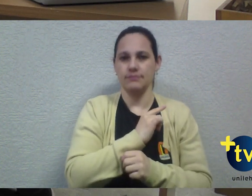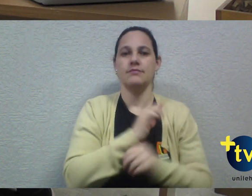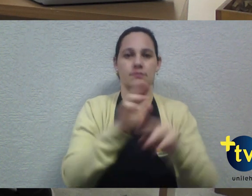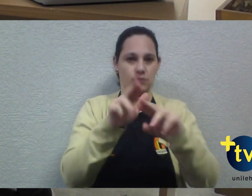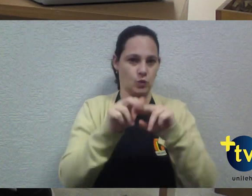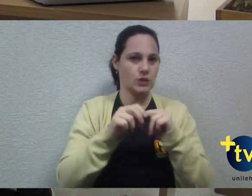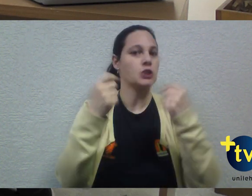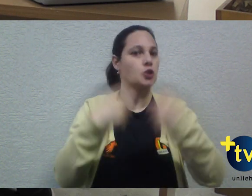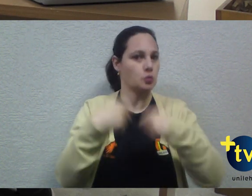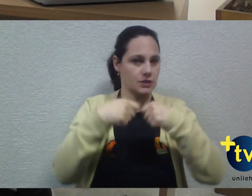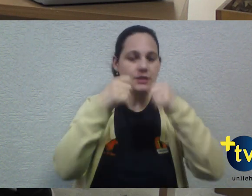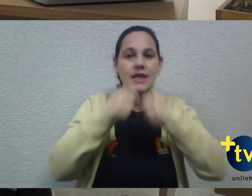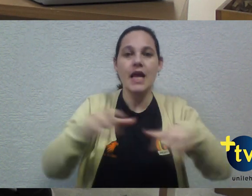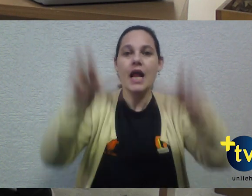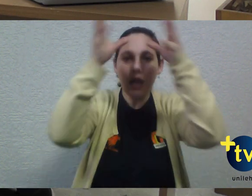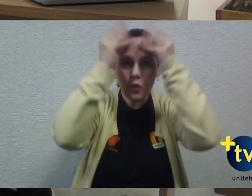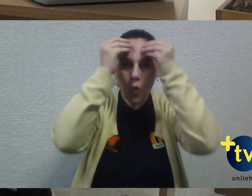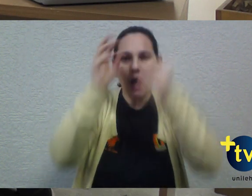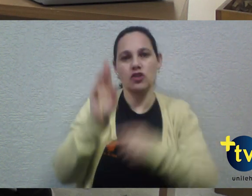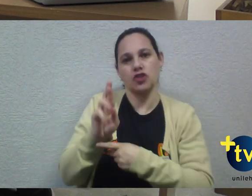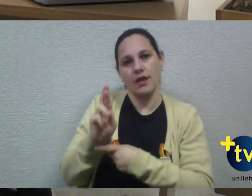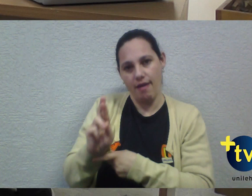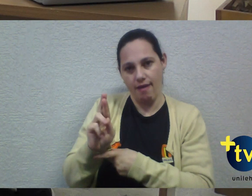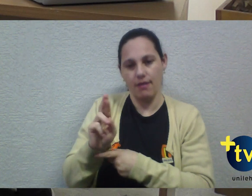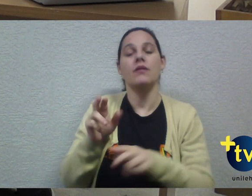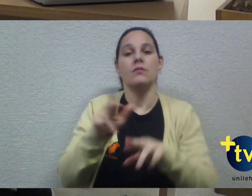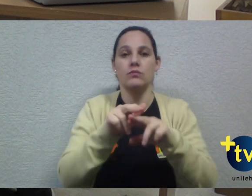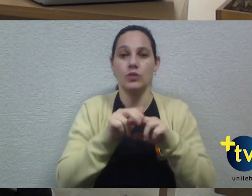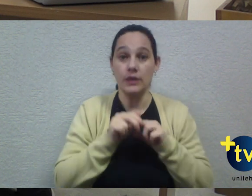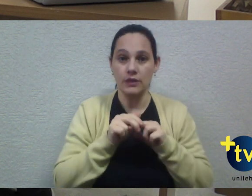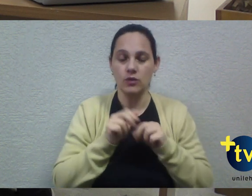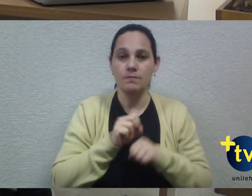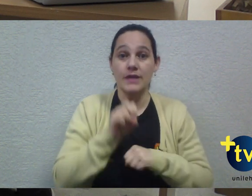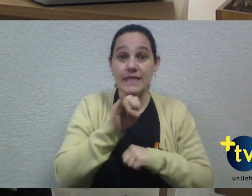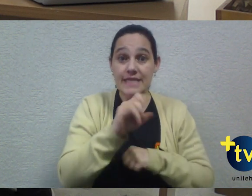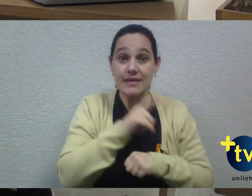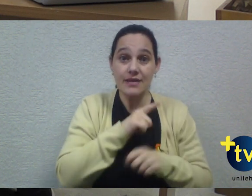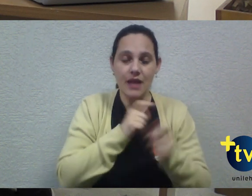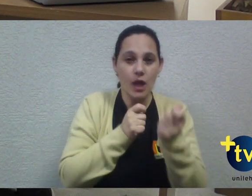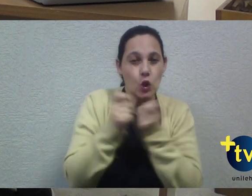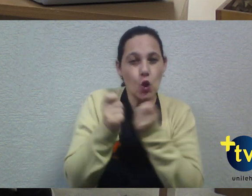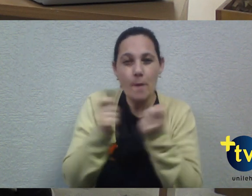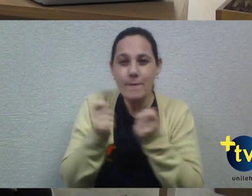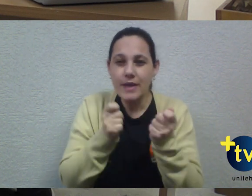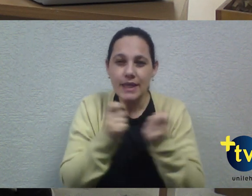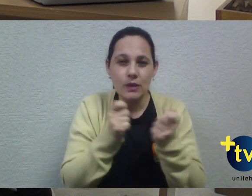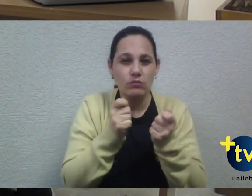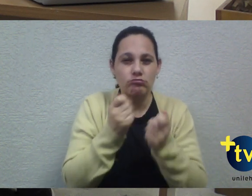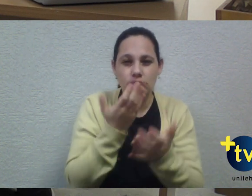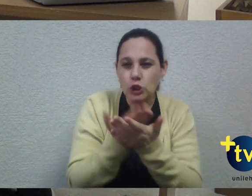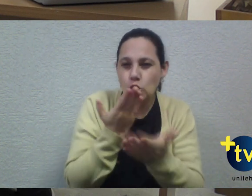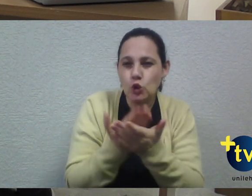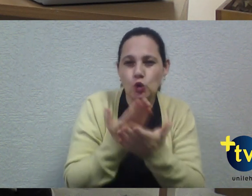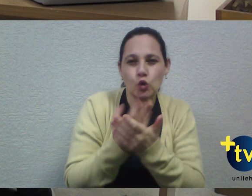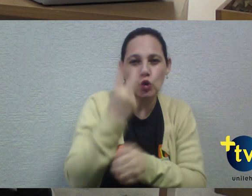outras ferramentas dentro desse ramo, como a linguagem R, e que, se possível, se você tem um certo